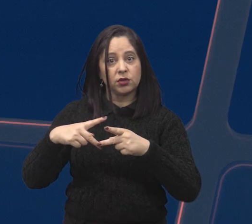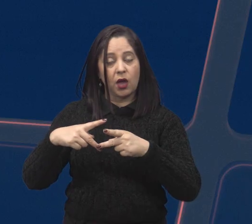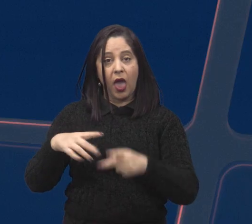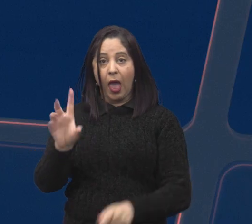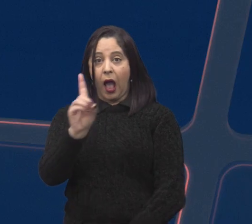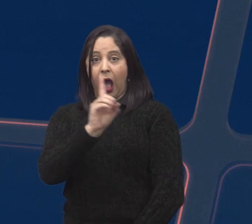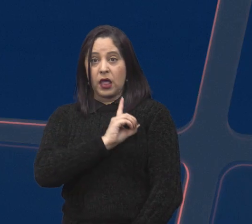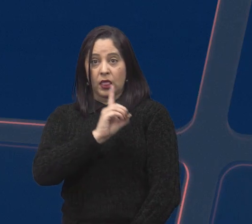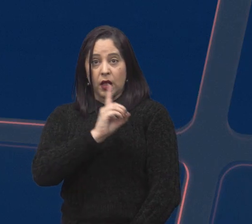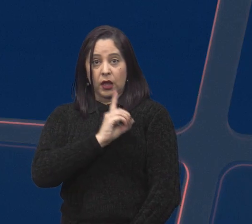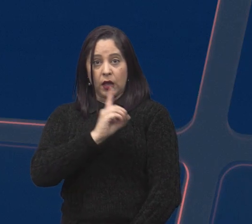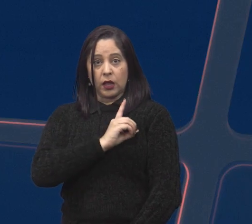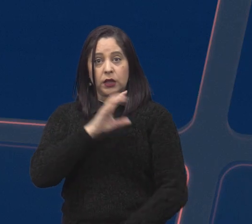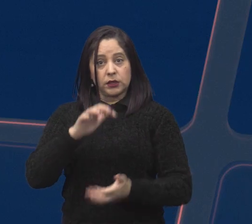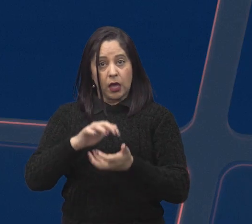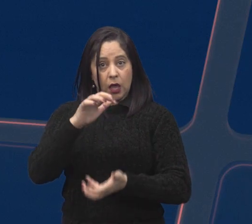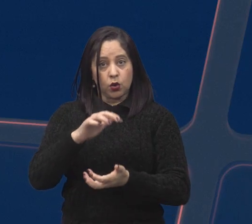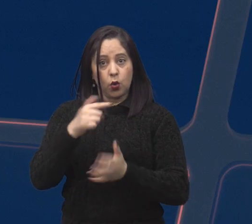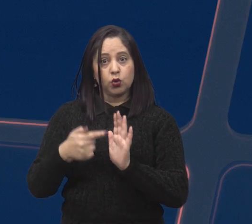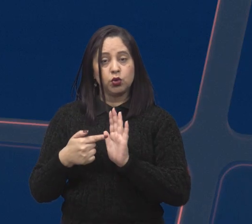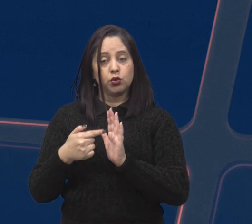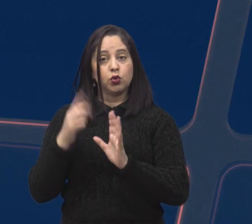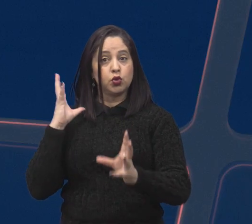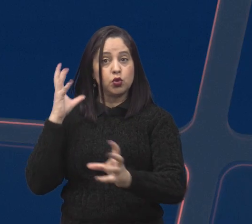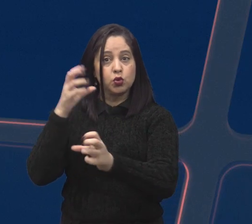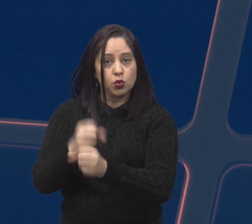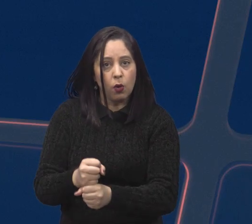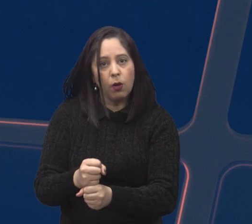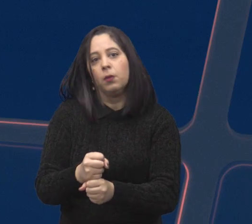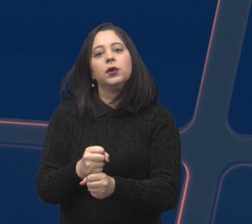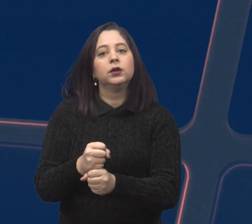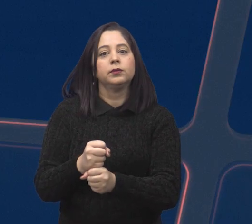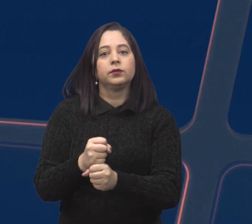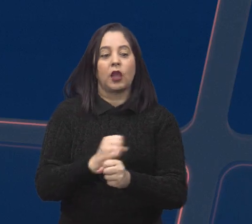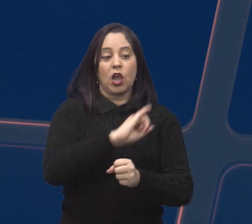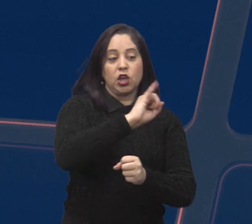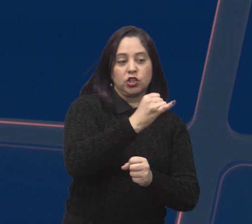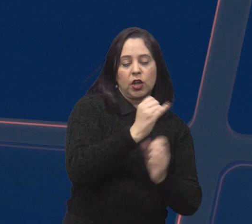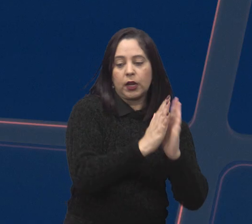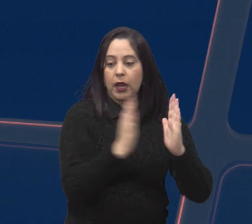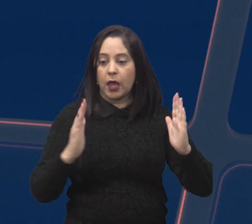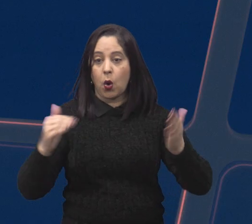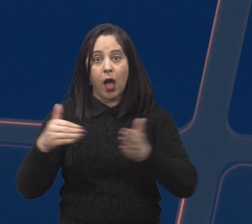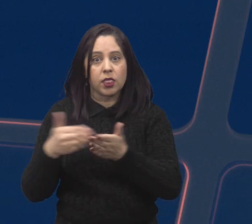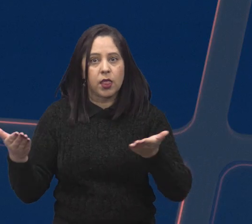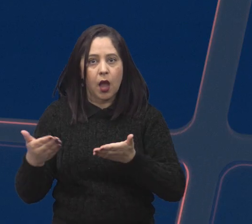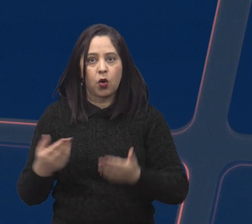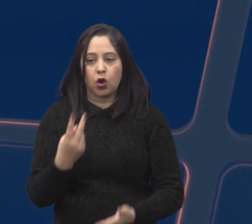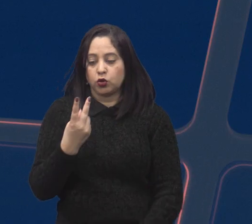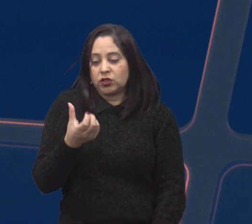em São José dos Campos, a Delegacia do Idoso registrou, de janeiro até agora,